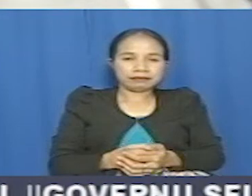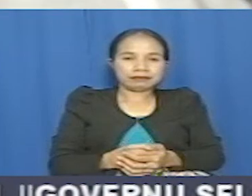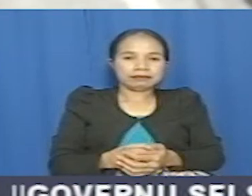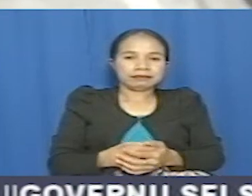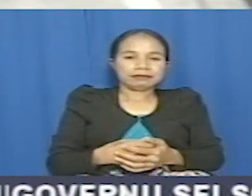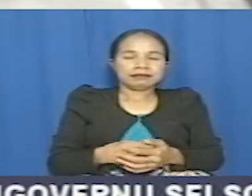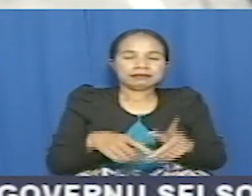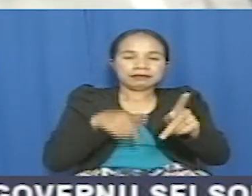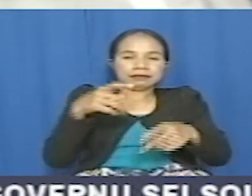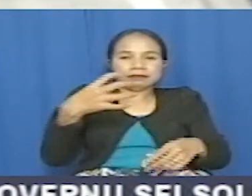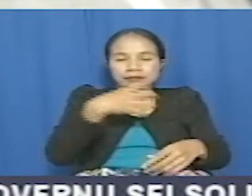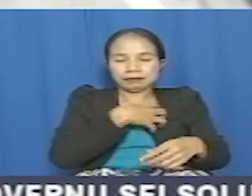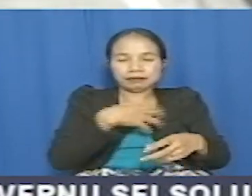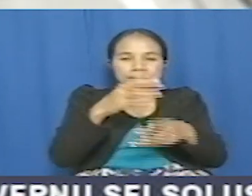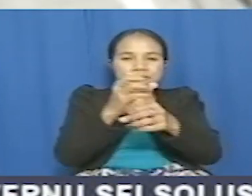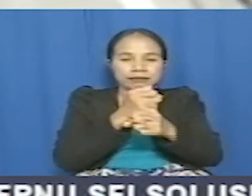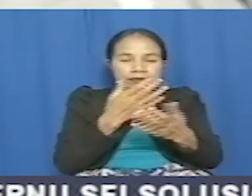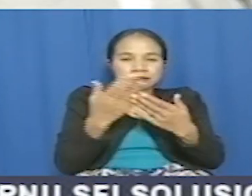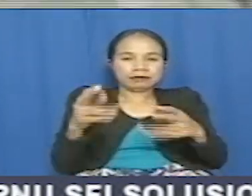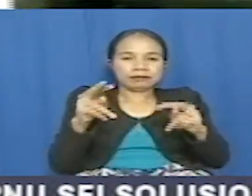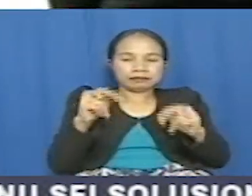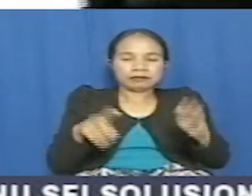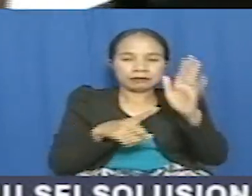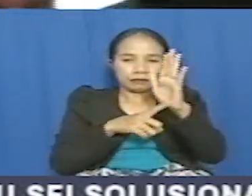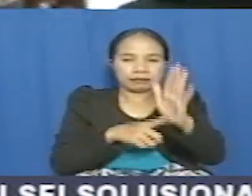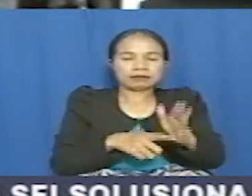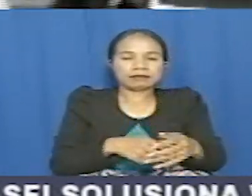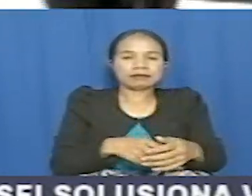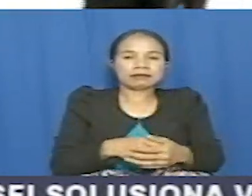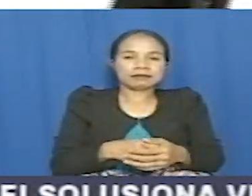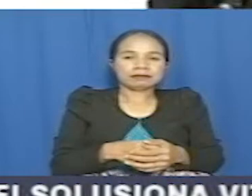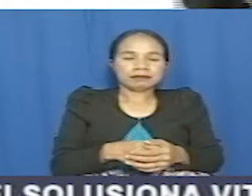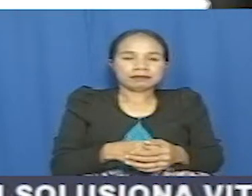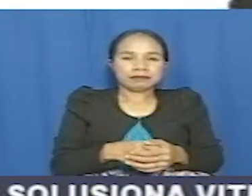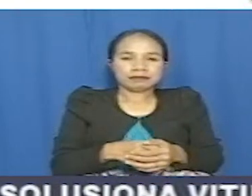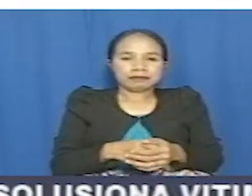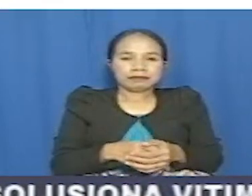penitele nebehalo apreensão tem que apresentar ninha identidade ba